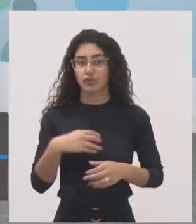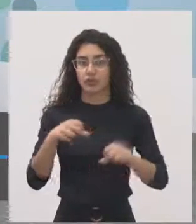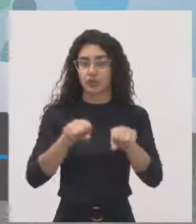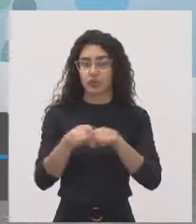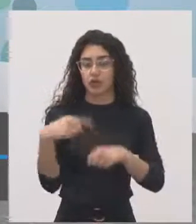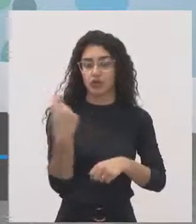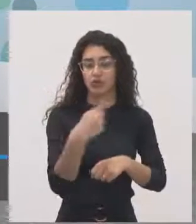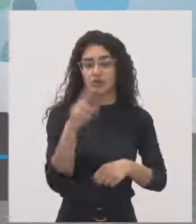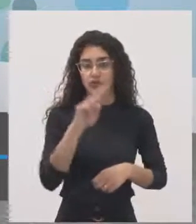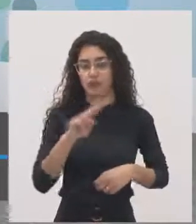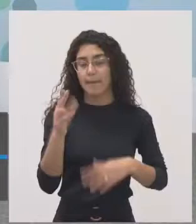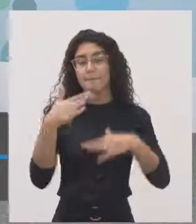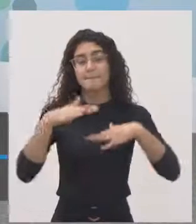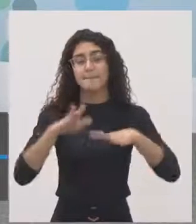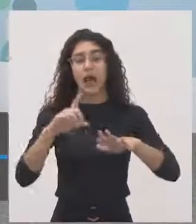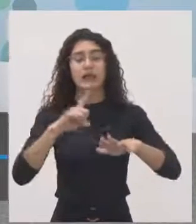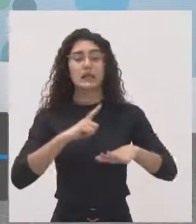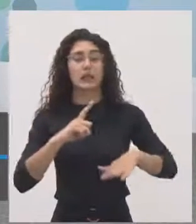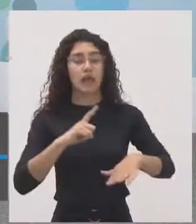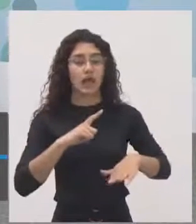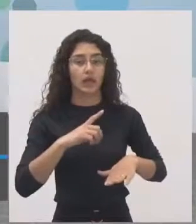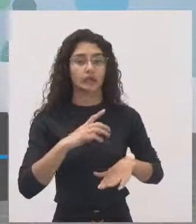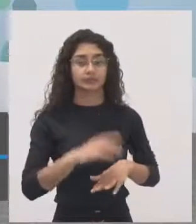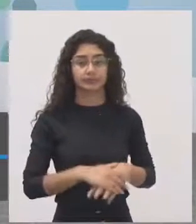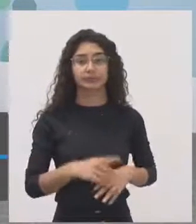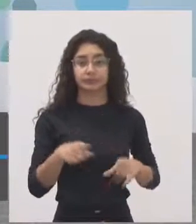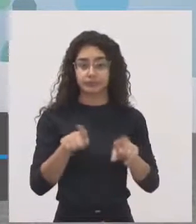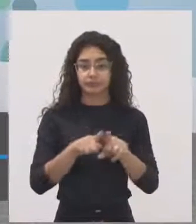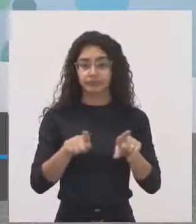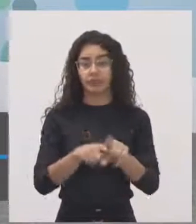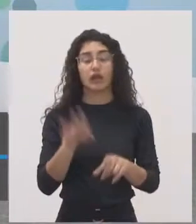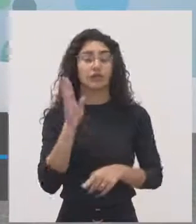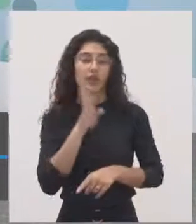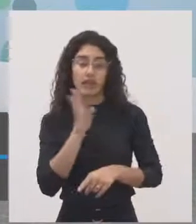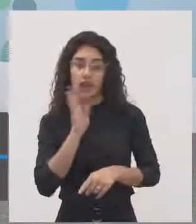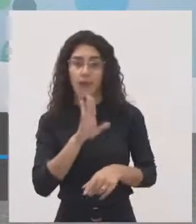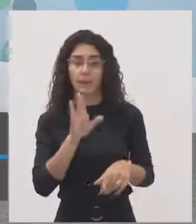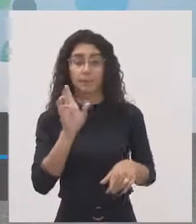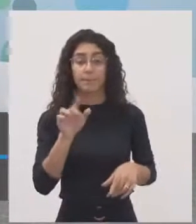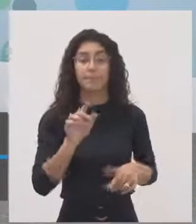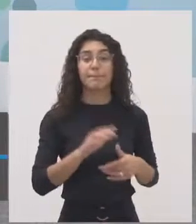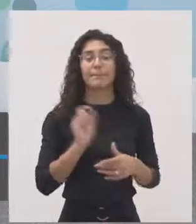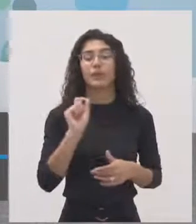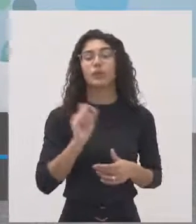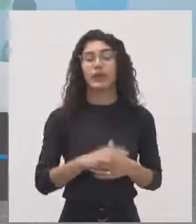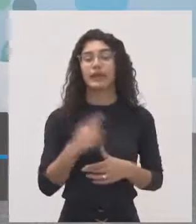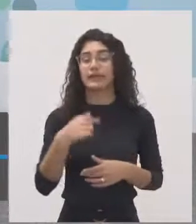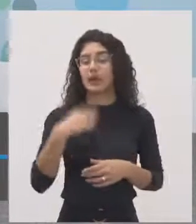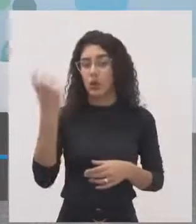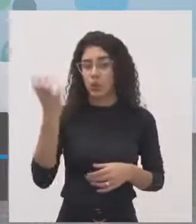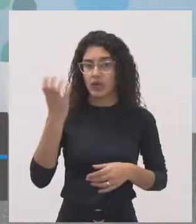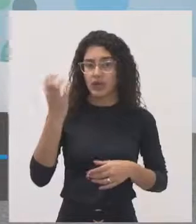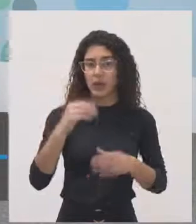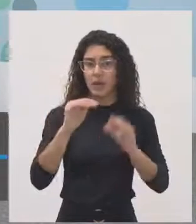vai usar. Tá. Só que tem uma função que eu acho legal, que eu acho bacana, que é a função que eu quero, né,